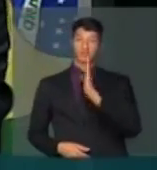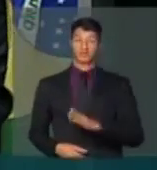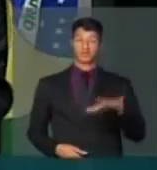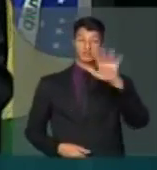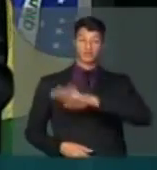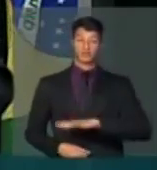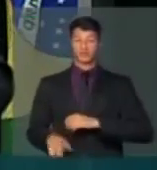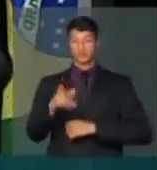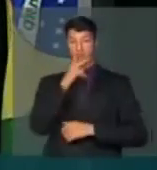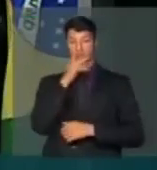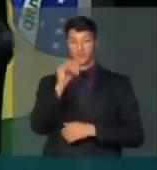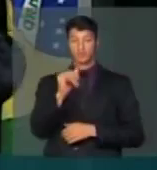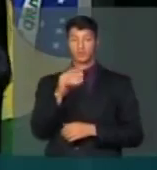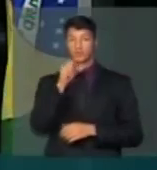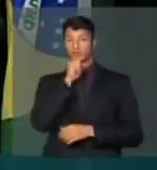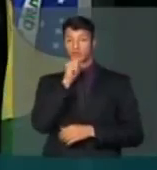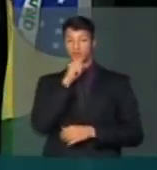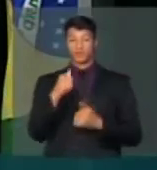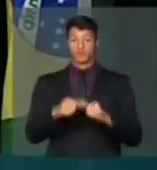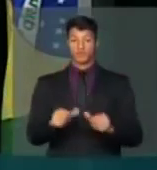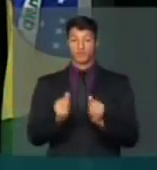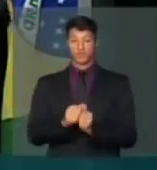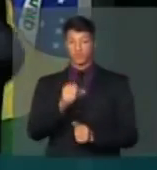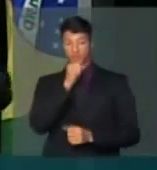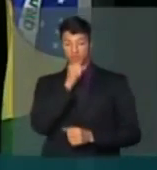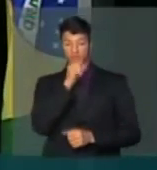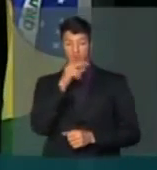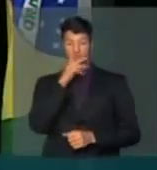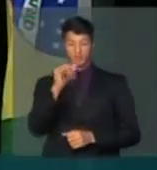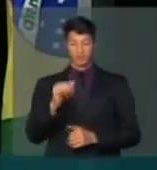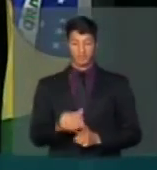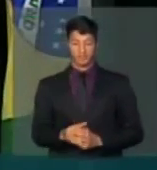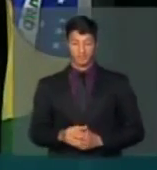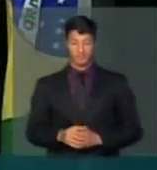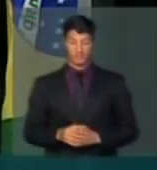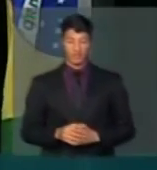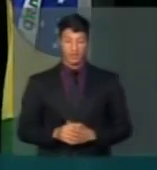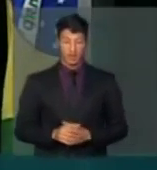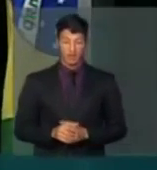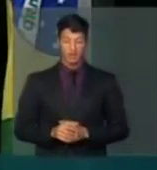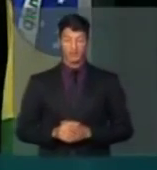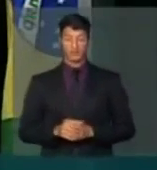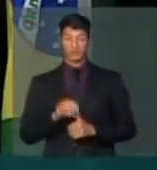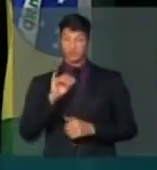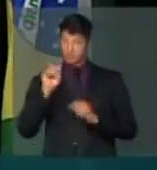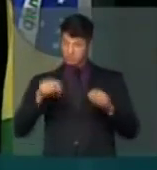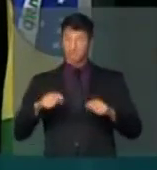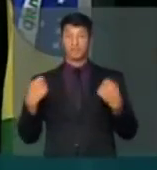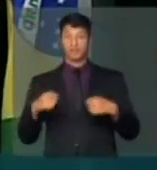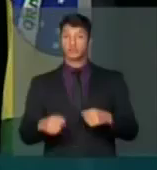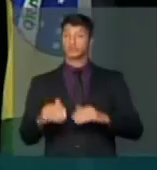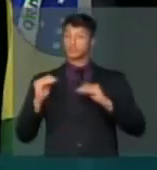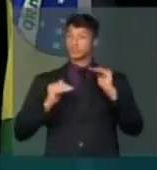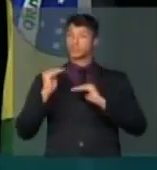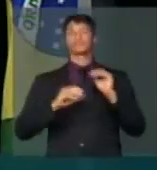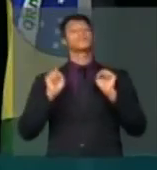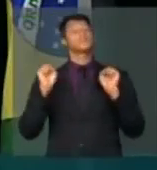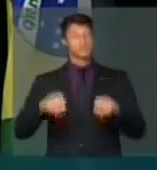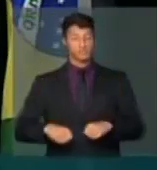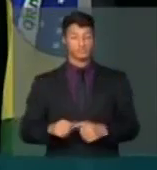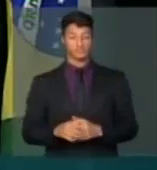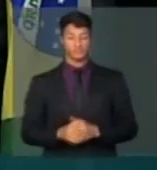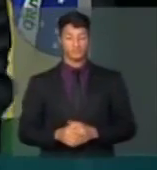brasileiras, os pais, os avós, eu fico com as mães e com os pais. Sei, é preciso estabelecer o equilíbrio?